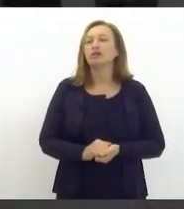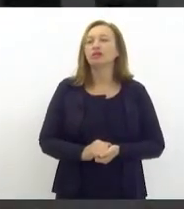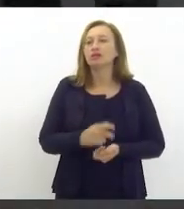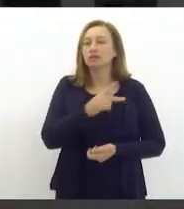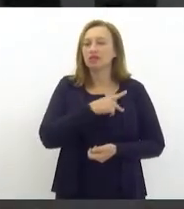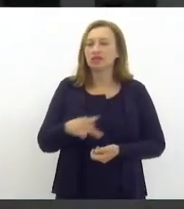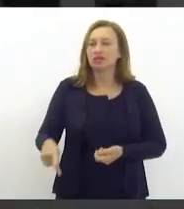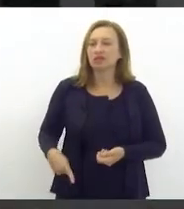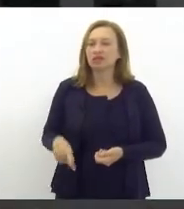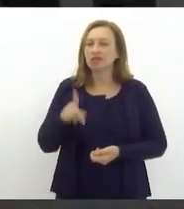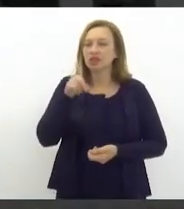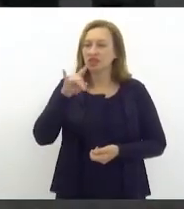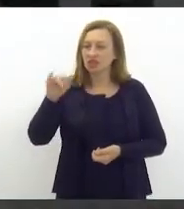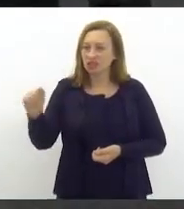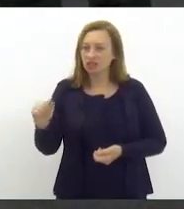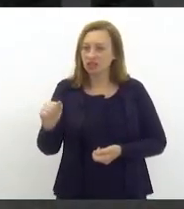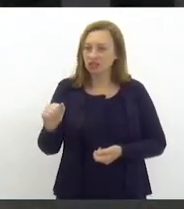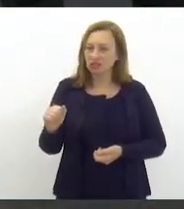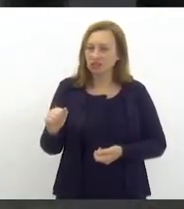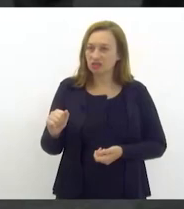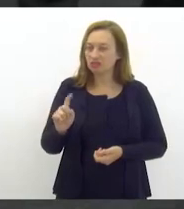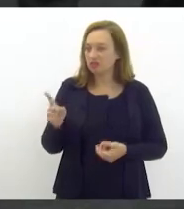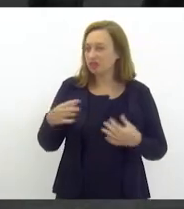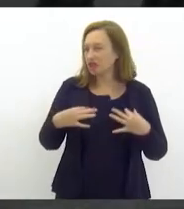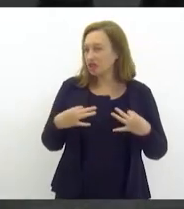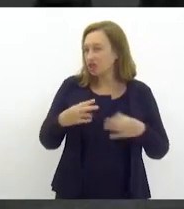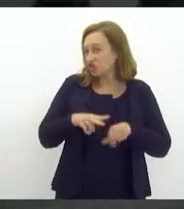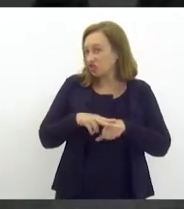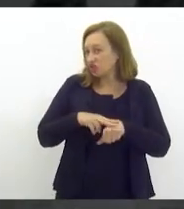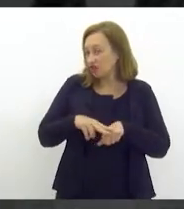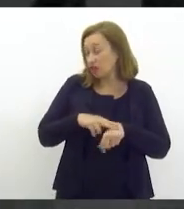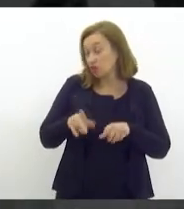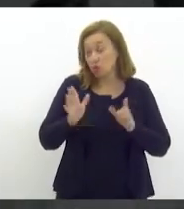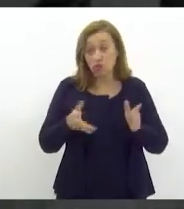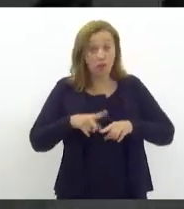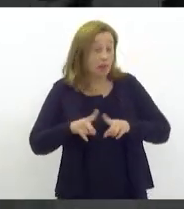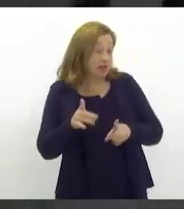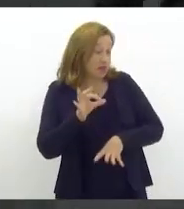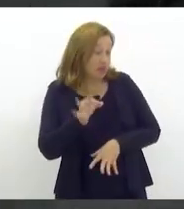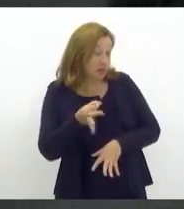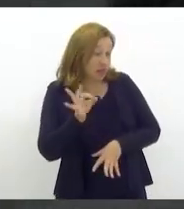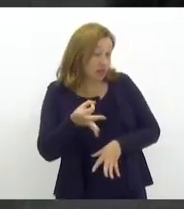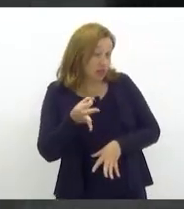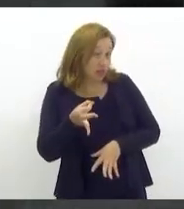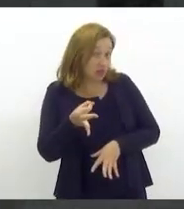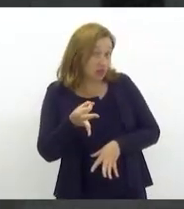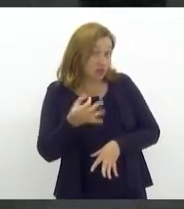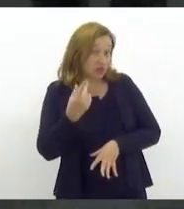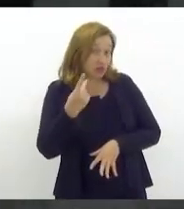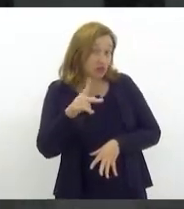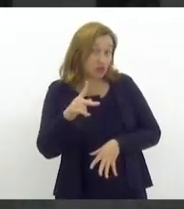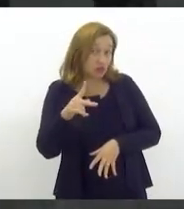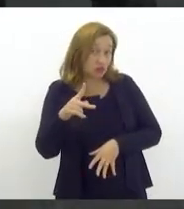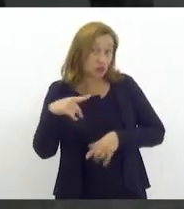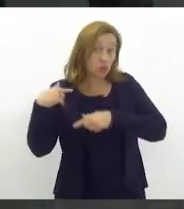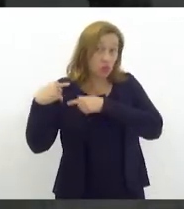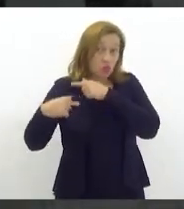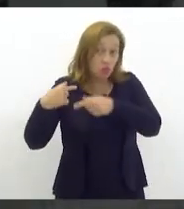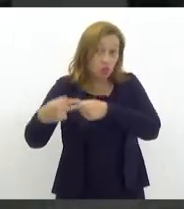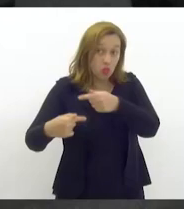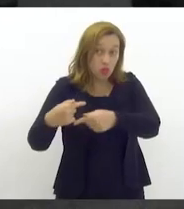Índia Armelau, Vossa Excelência não está de verde hoje, mas tenho certeza que, por vossas origens, está